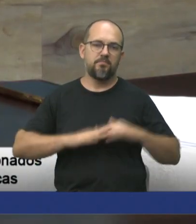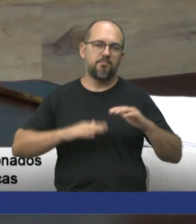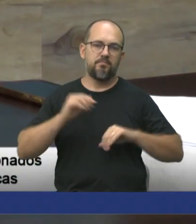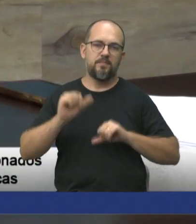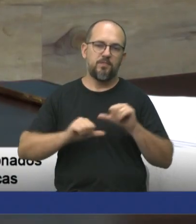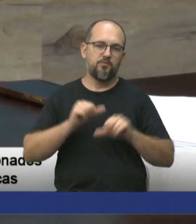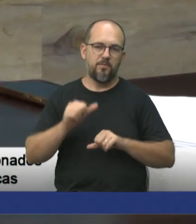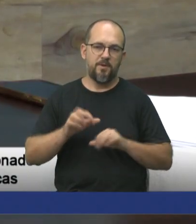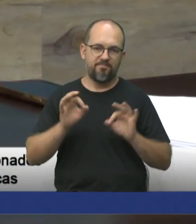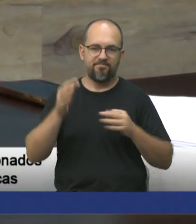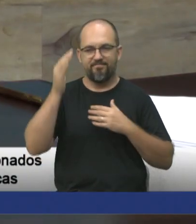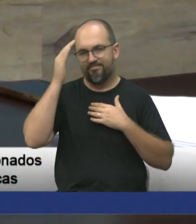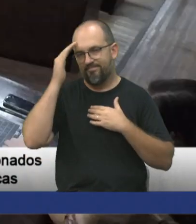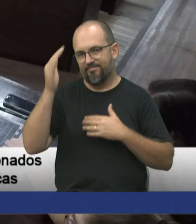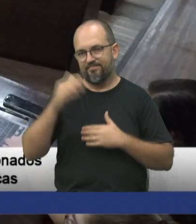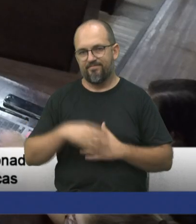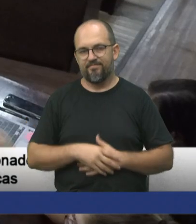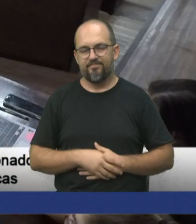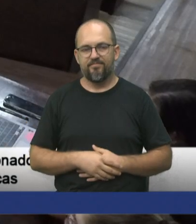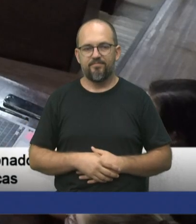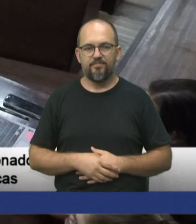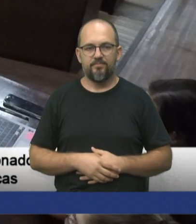né? Muito obrigada.